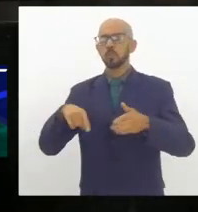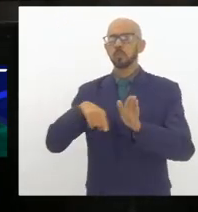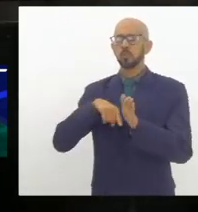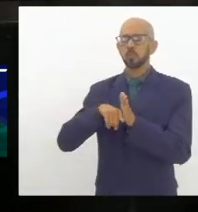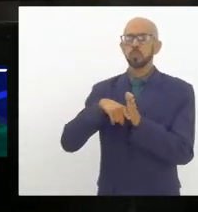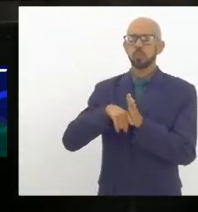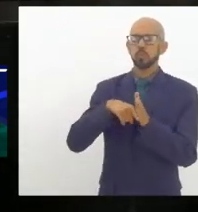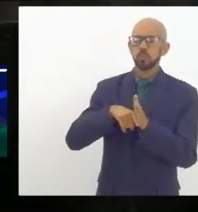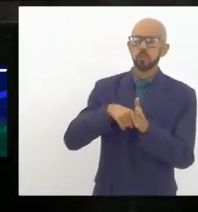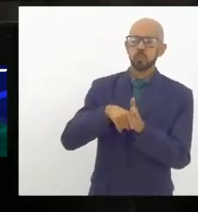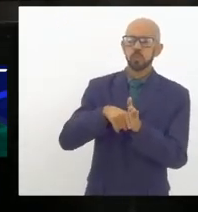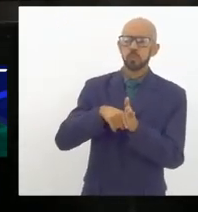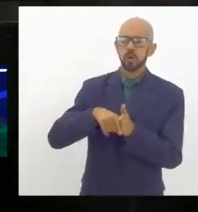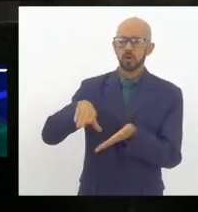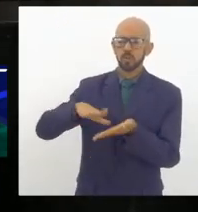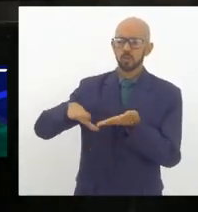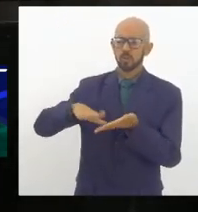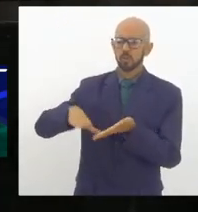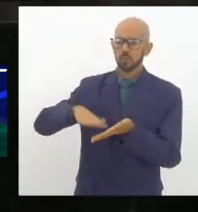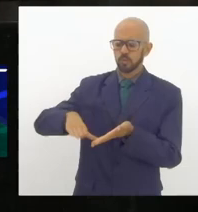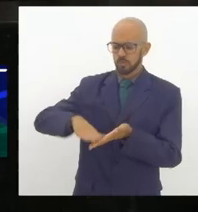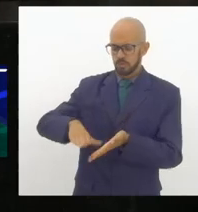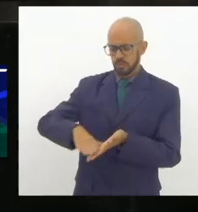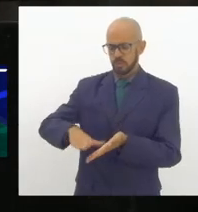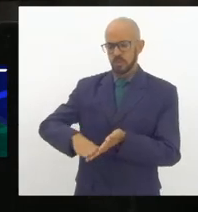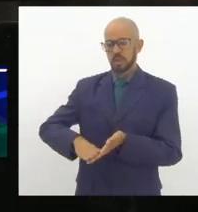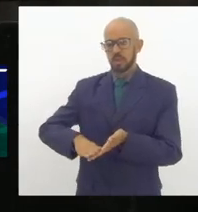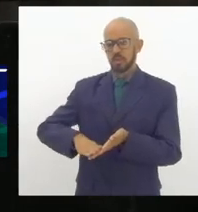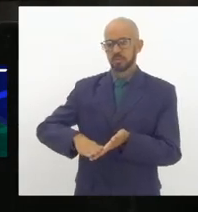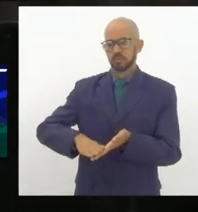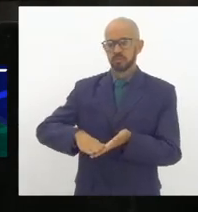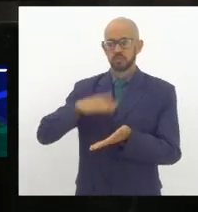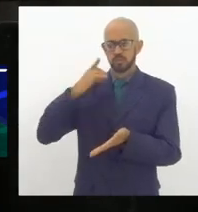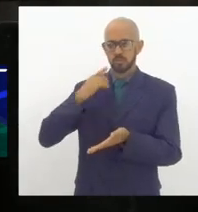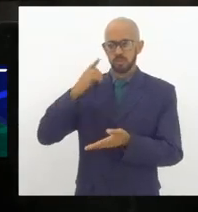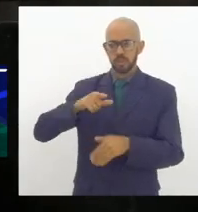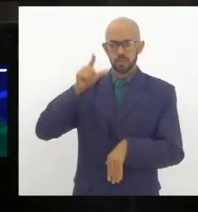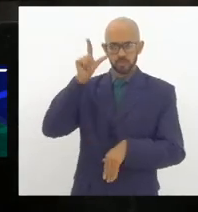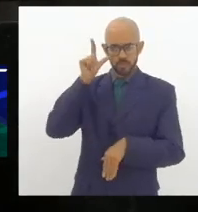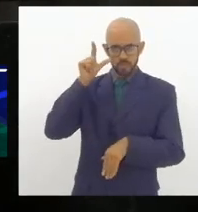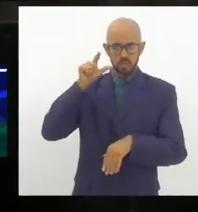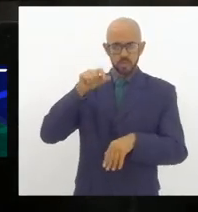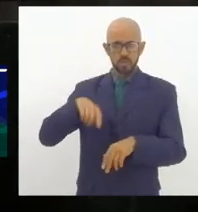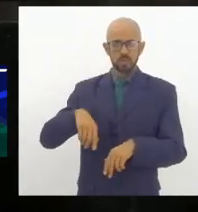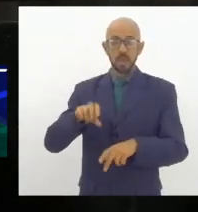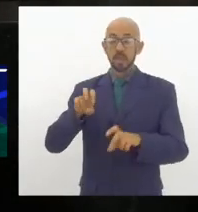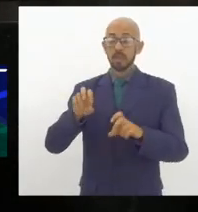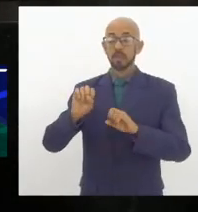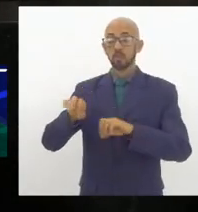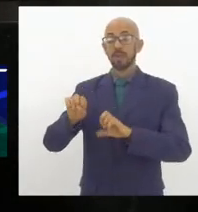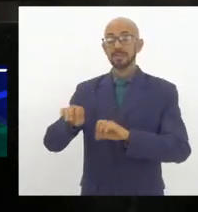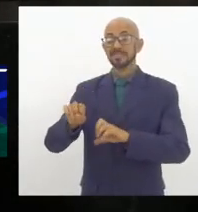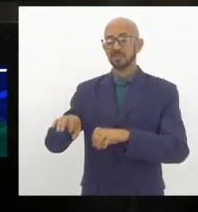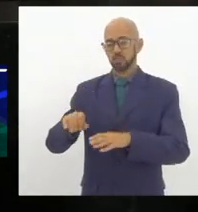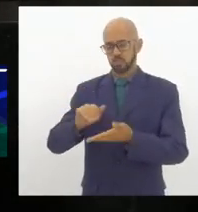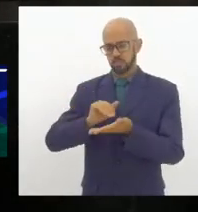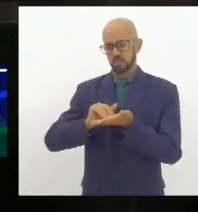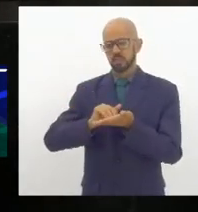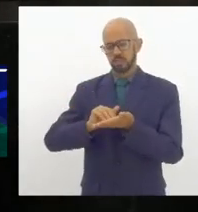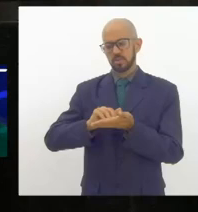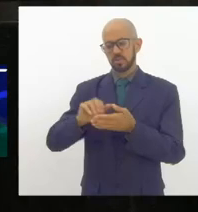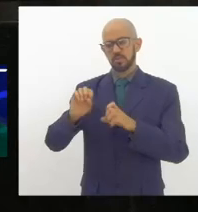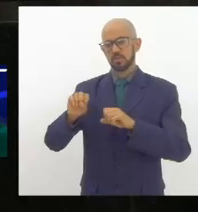e os gastos deputada Lucinha na educação na Secretaria de